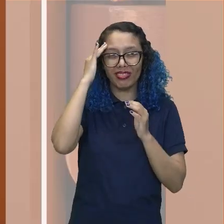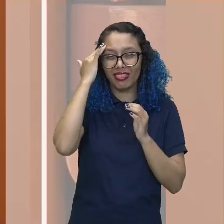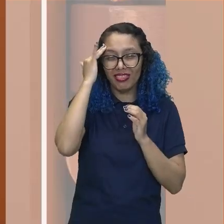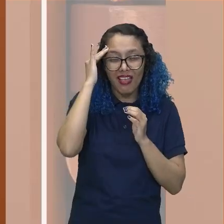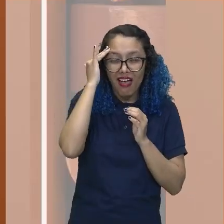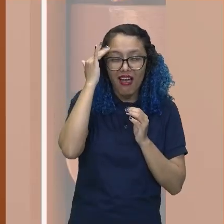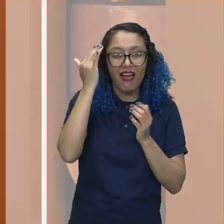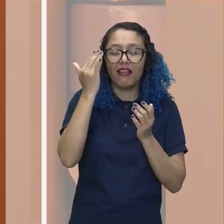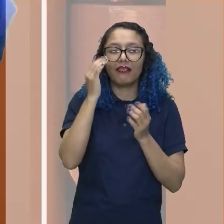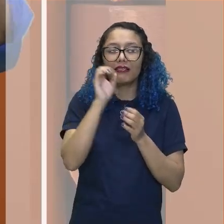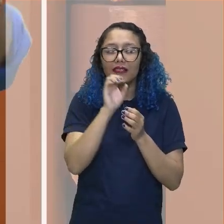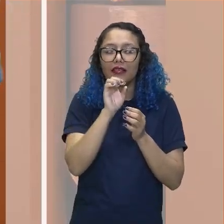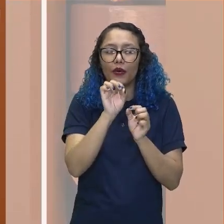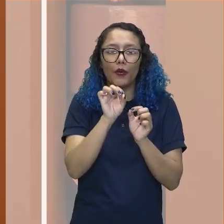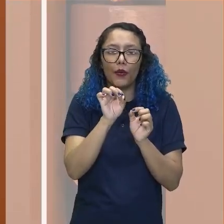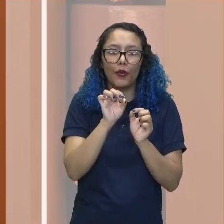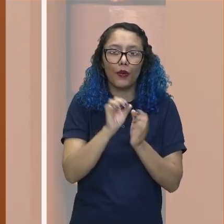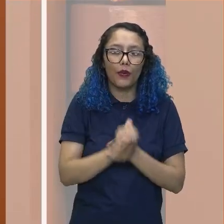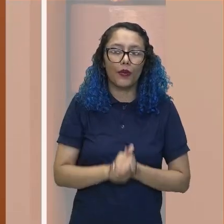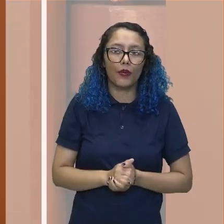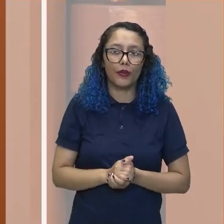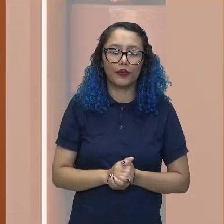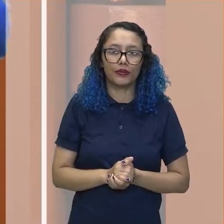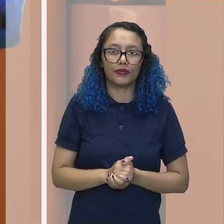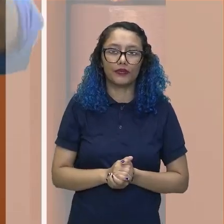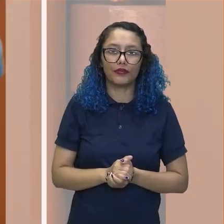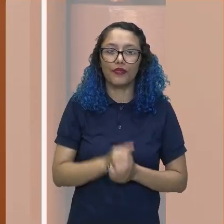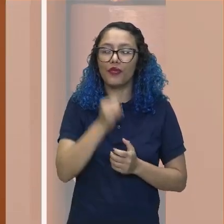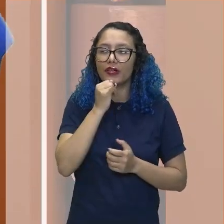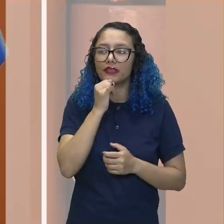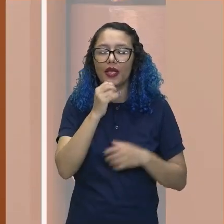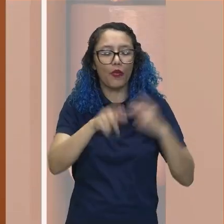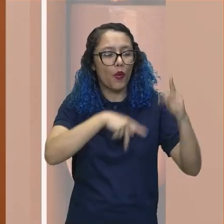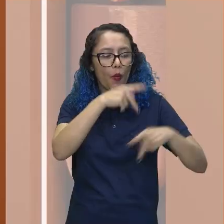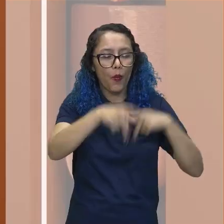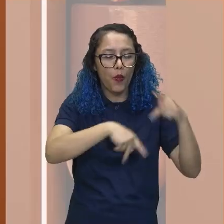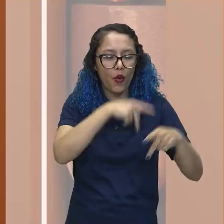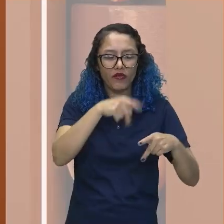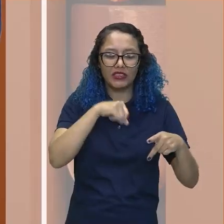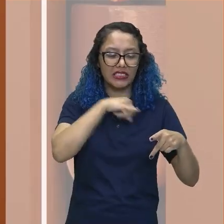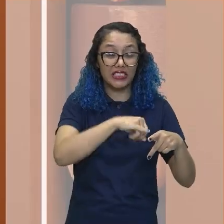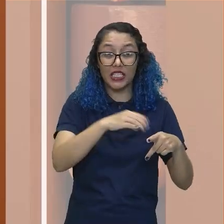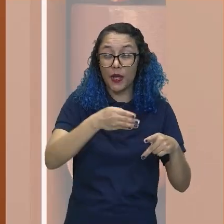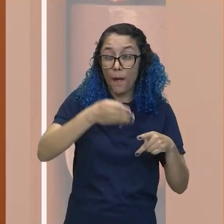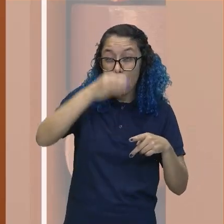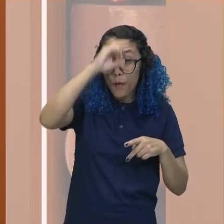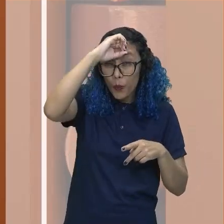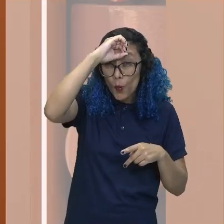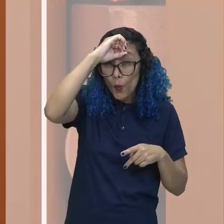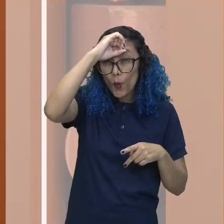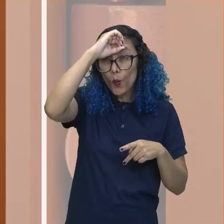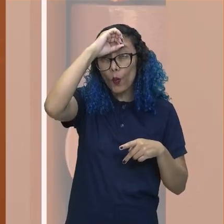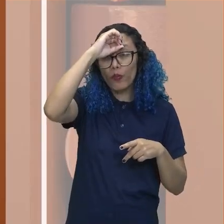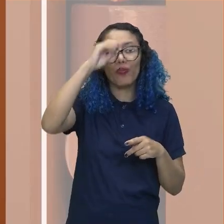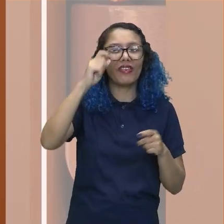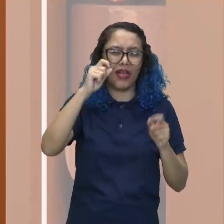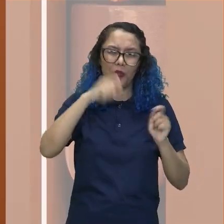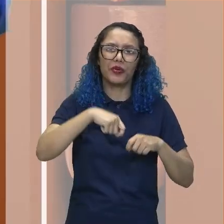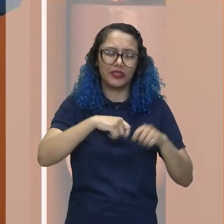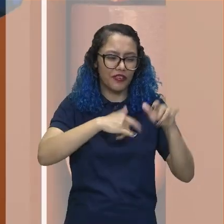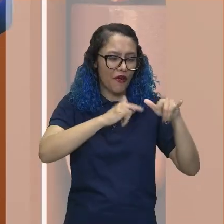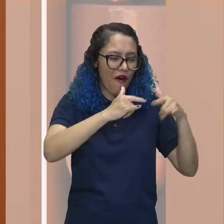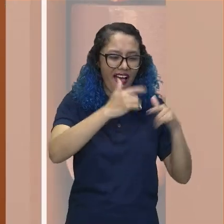vamos usar no nosso popular, né? O povão, quanto mais ignorante, mais fácil de ser